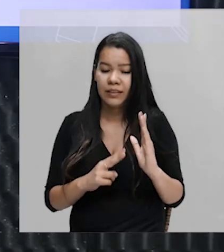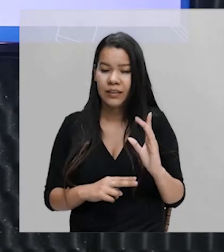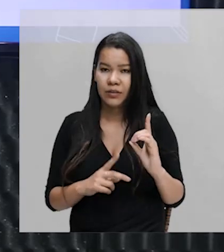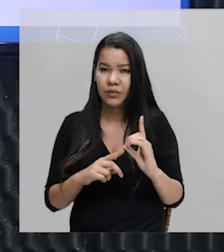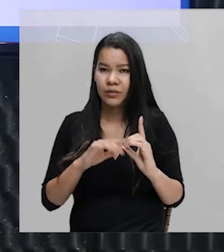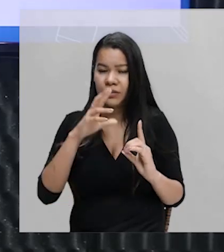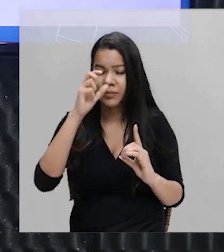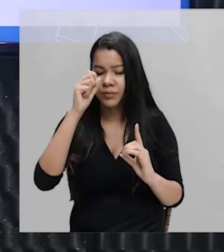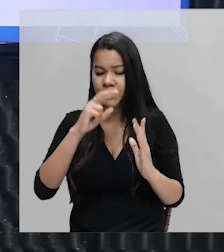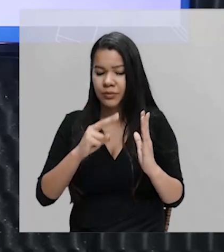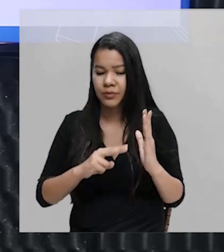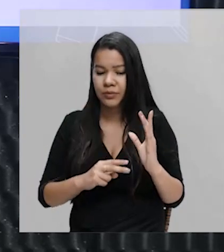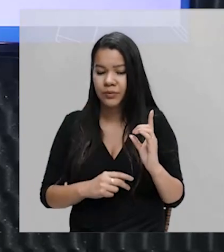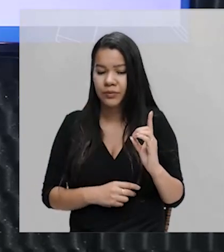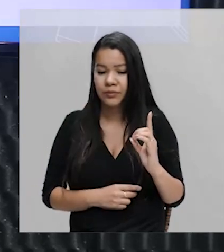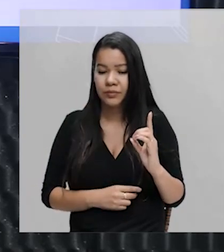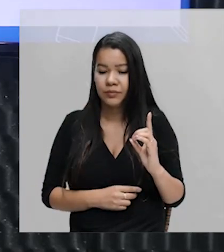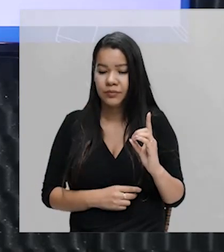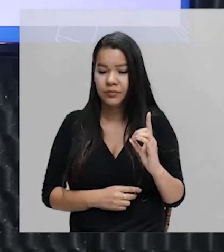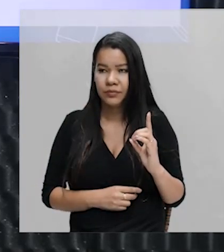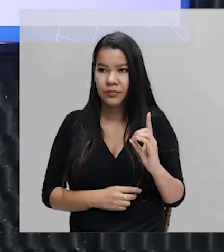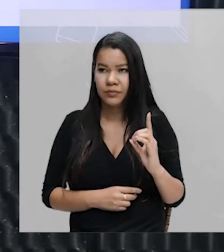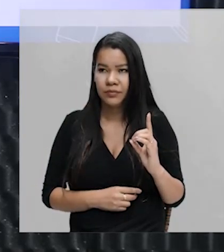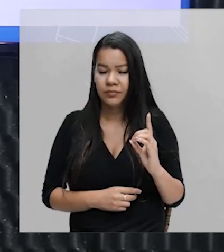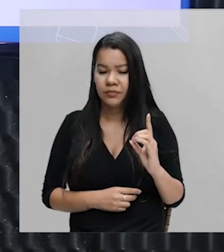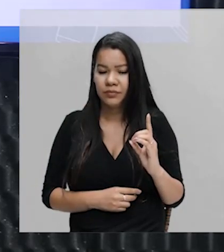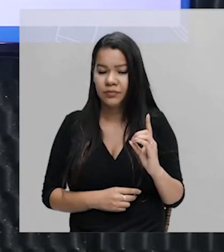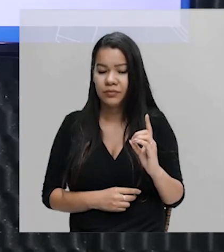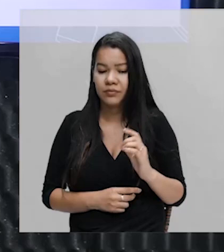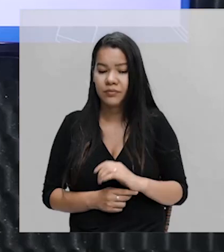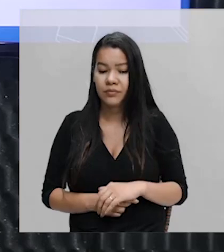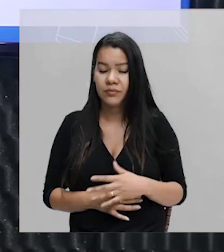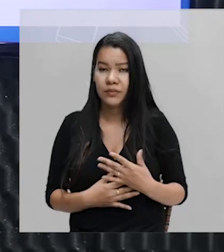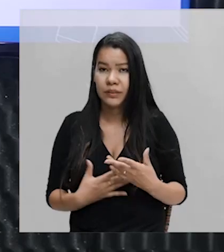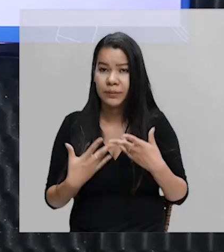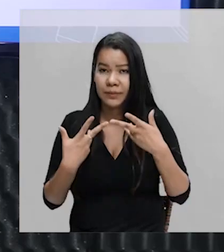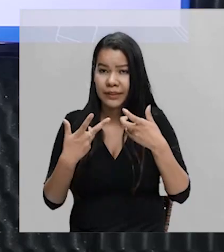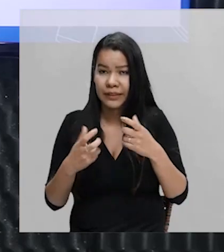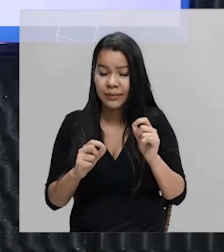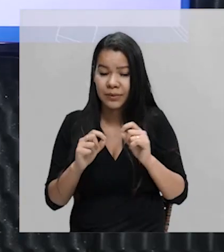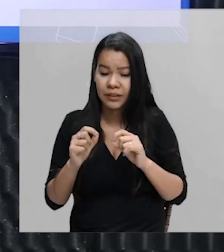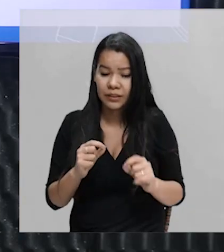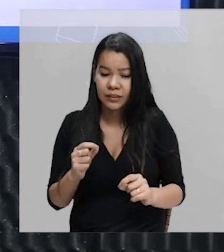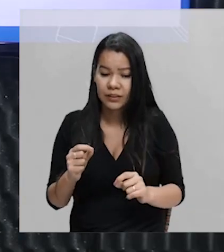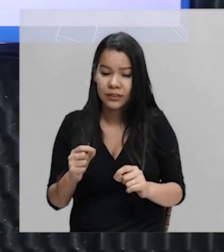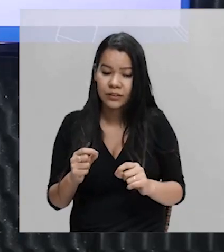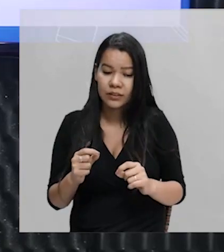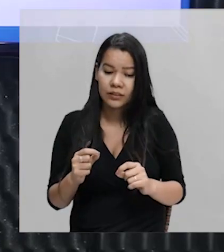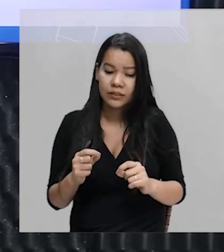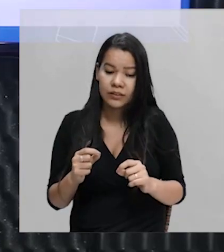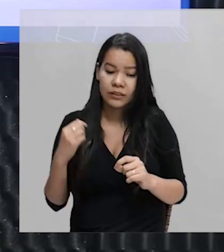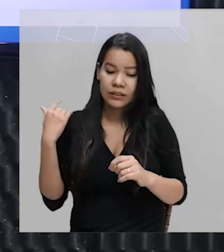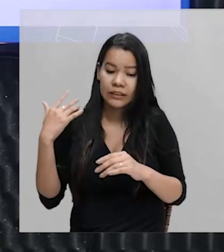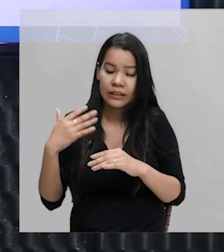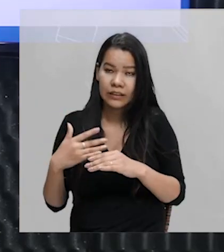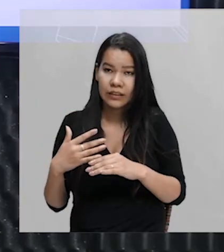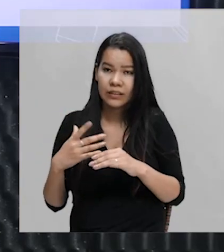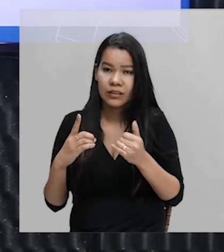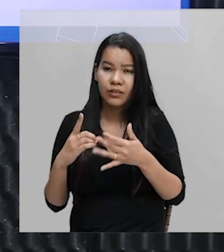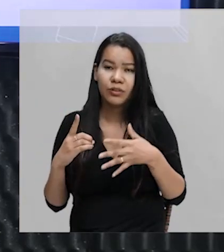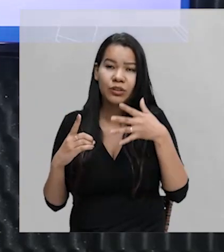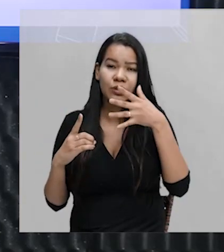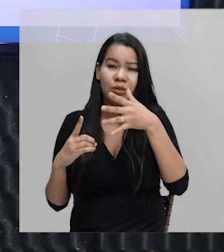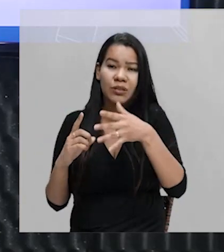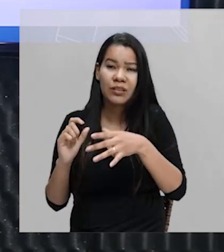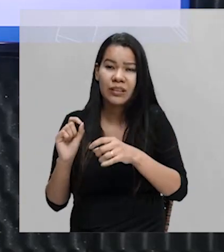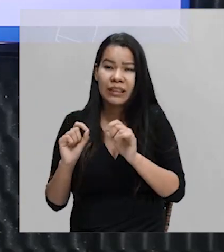no condutor gera um ponto de fusão variante no tempo. Certo? Então percebam que são, né, ele está trazendo aqui definições que são